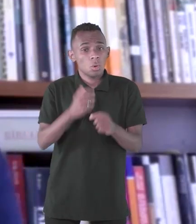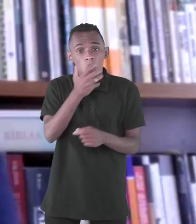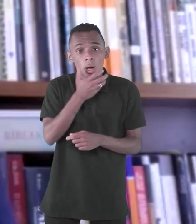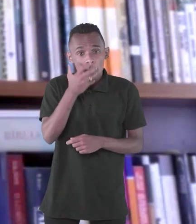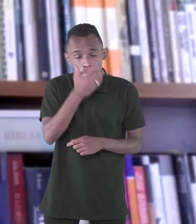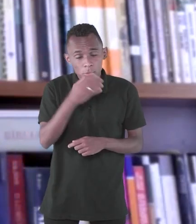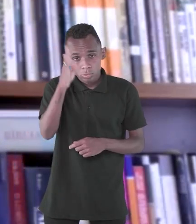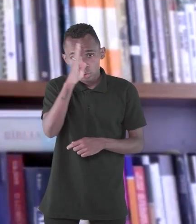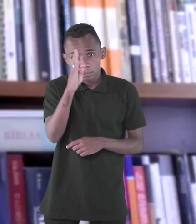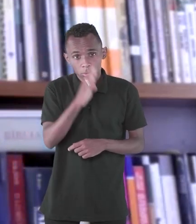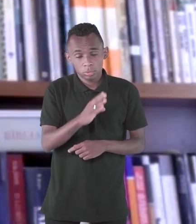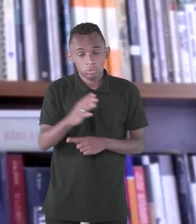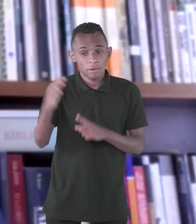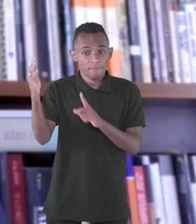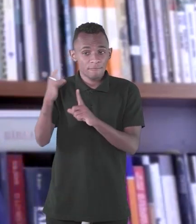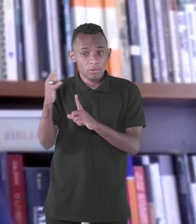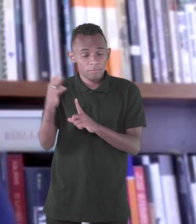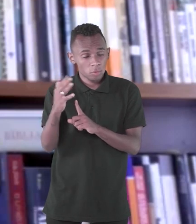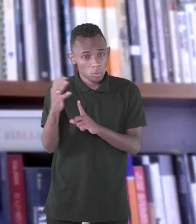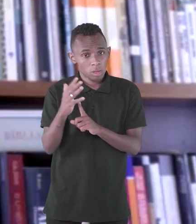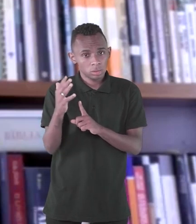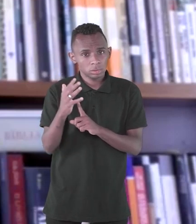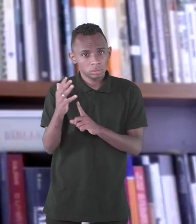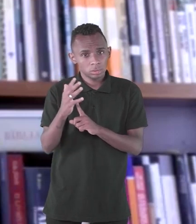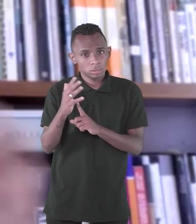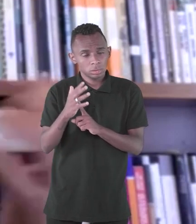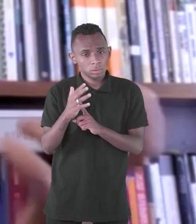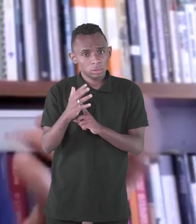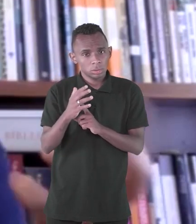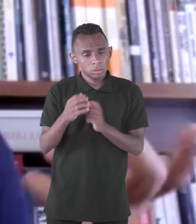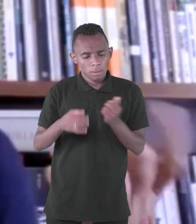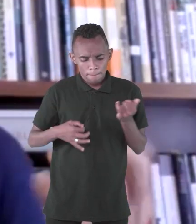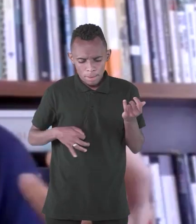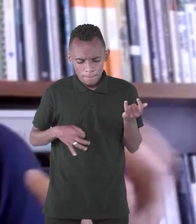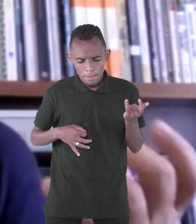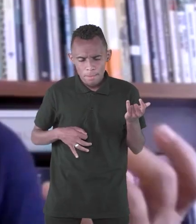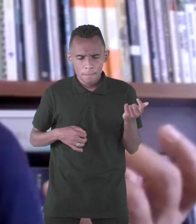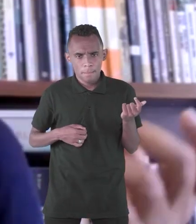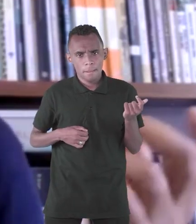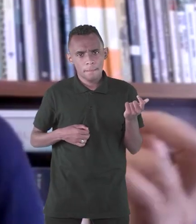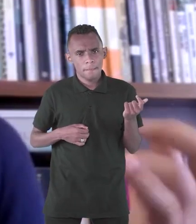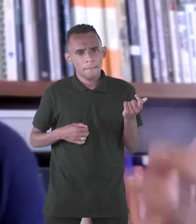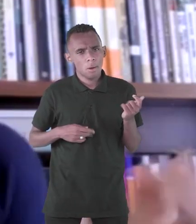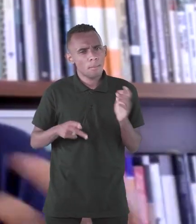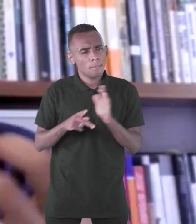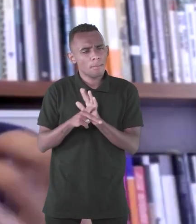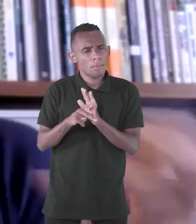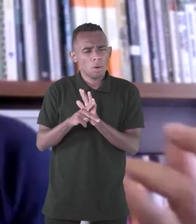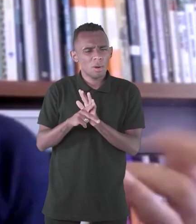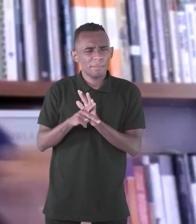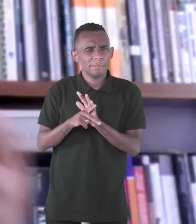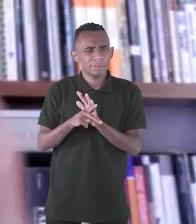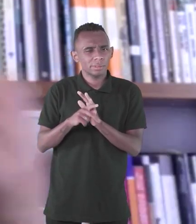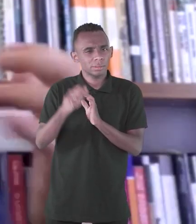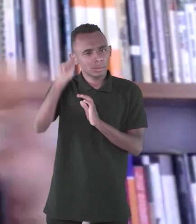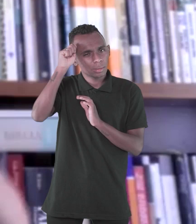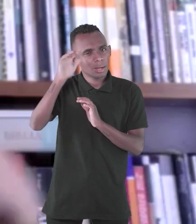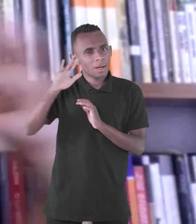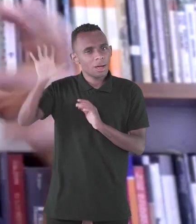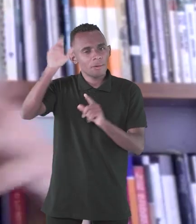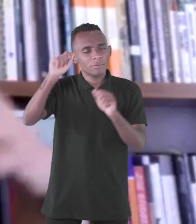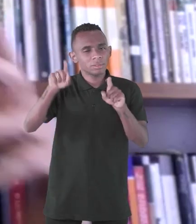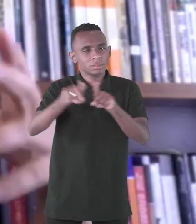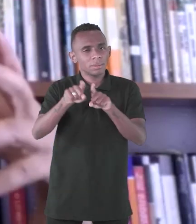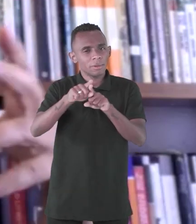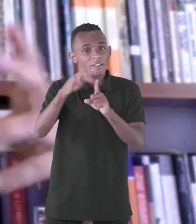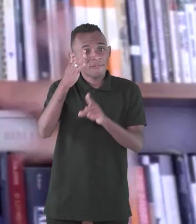uma música brasileira influenciada por uma guitarrinha africana e francesa